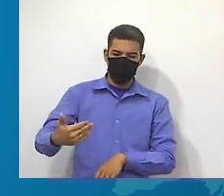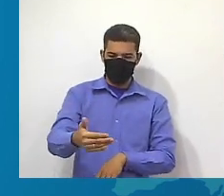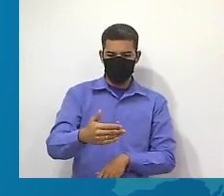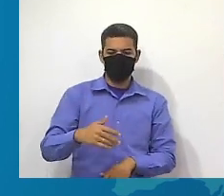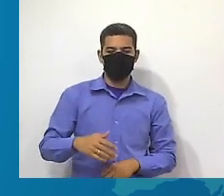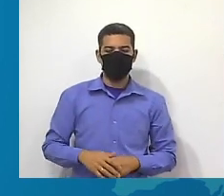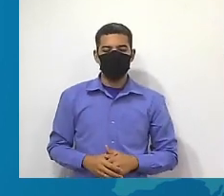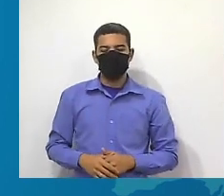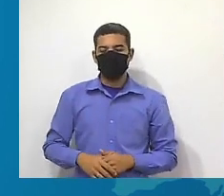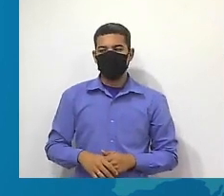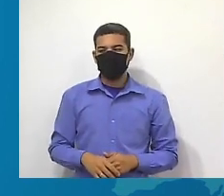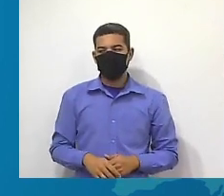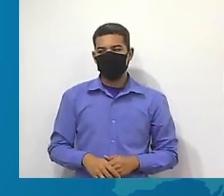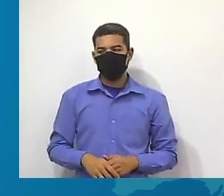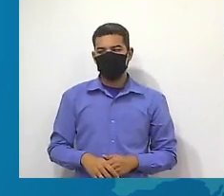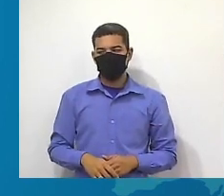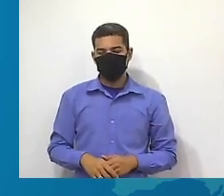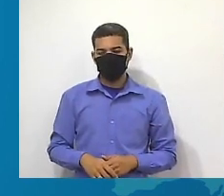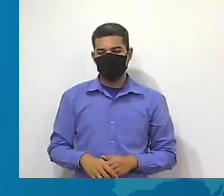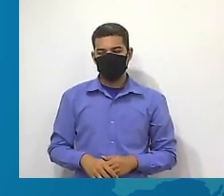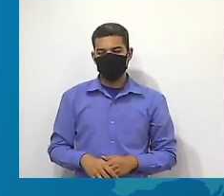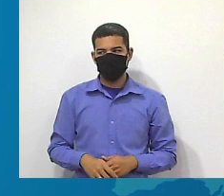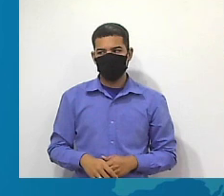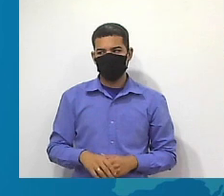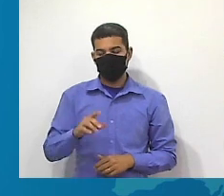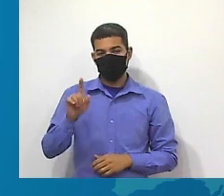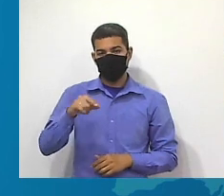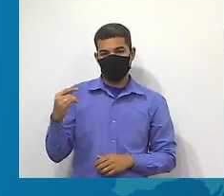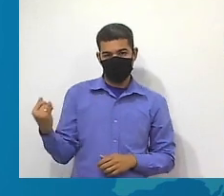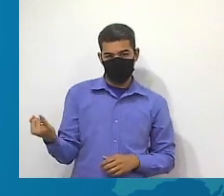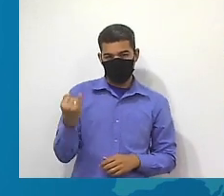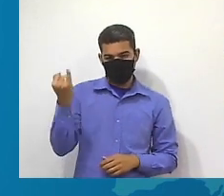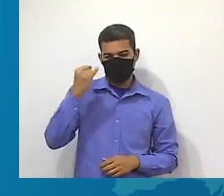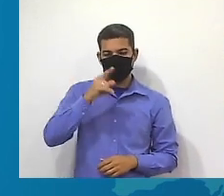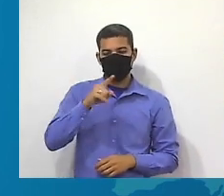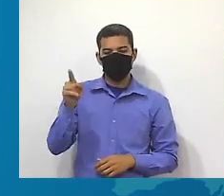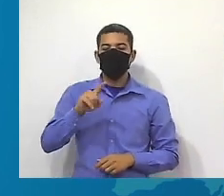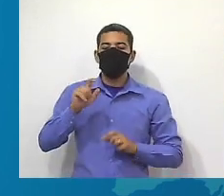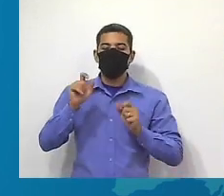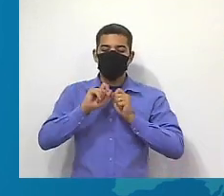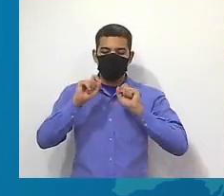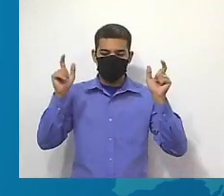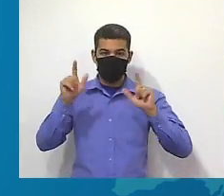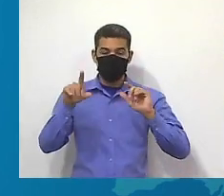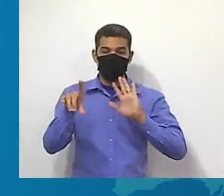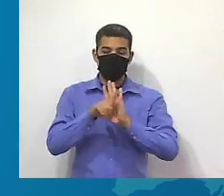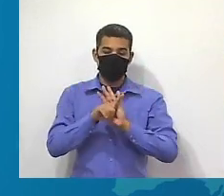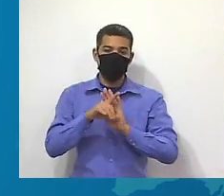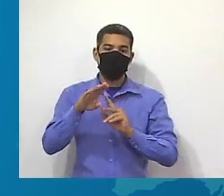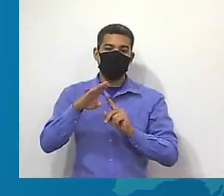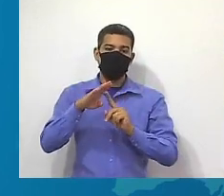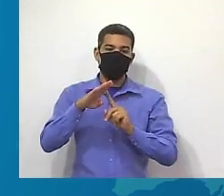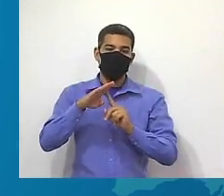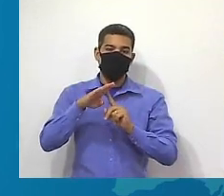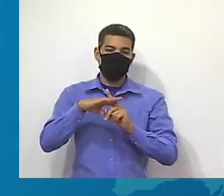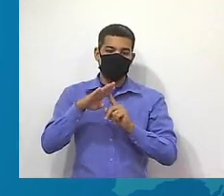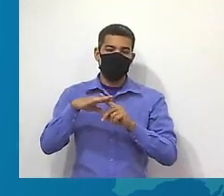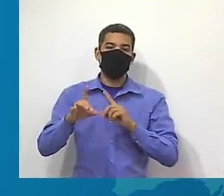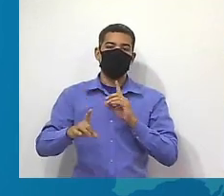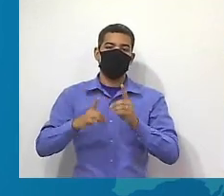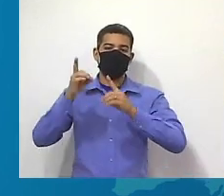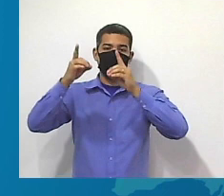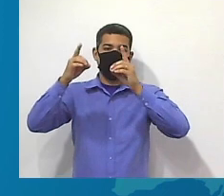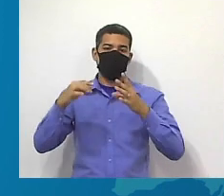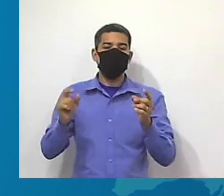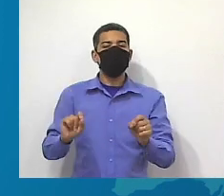dia a dia. Então é importante que você se ligue aí na primeira lei da termodinâmica. O que é que diz essa primeira lei